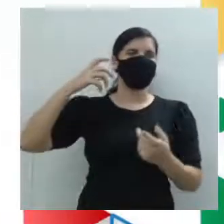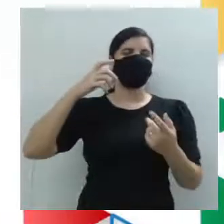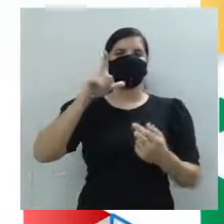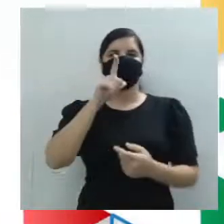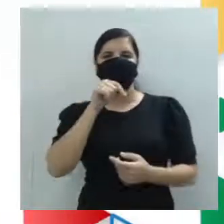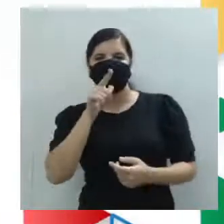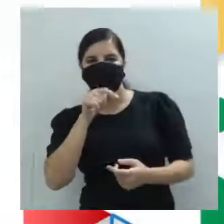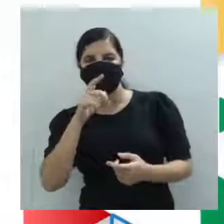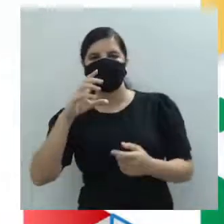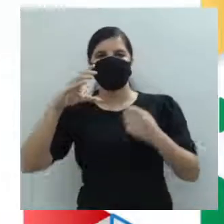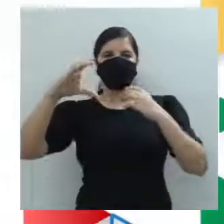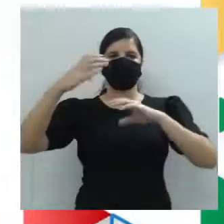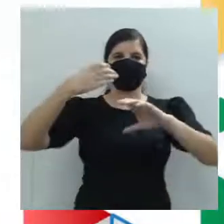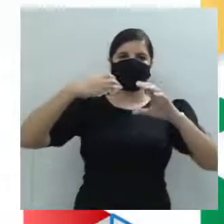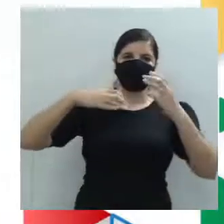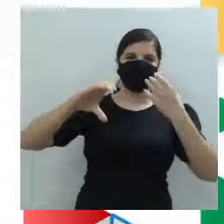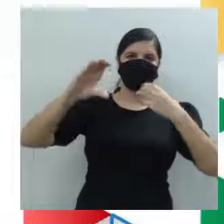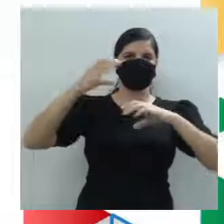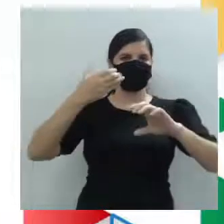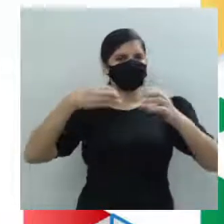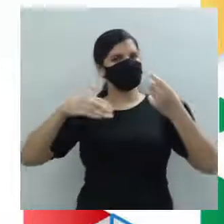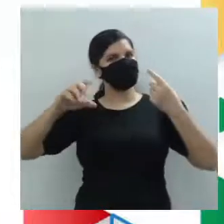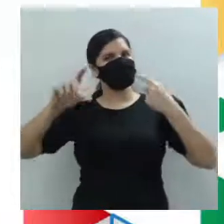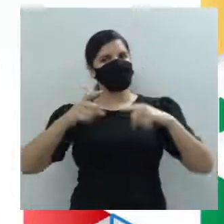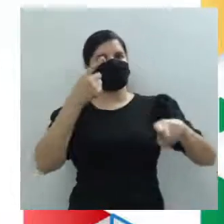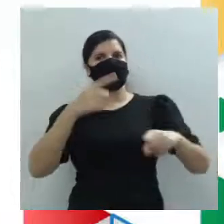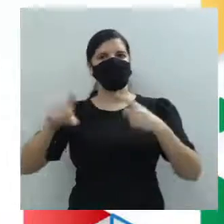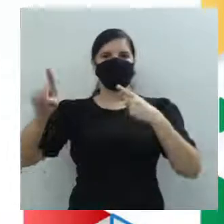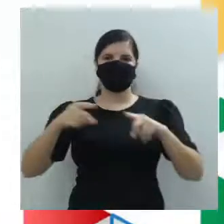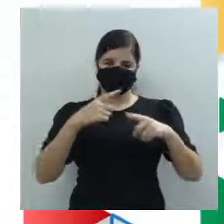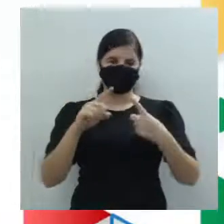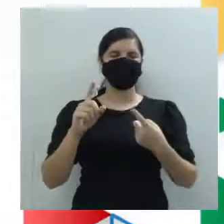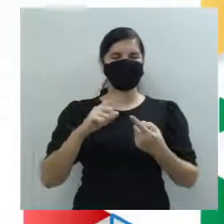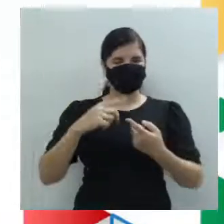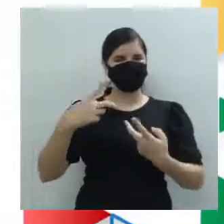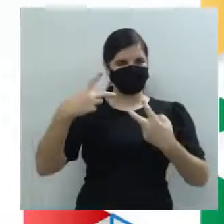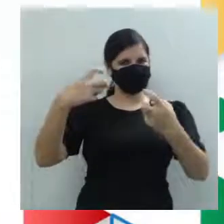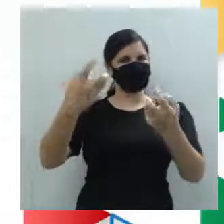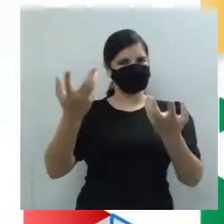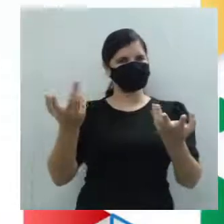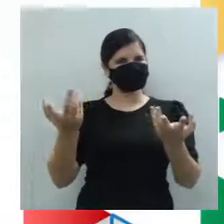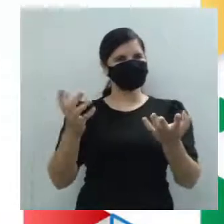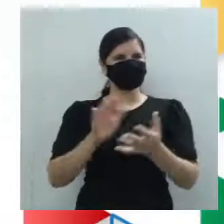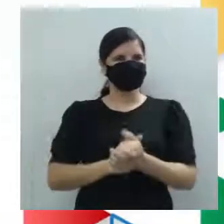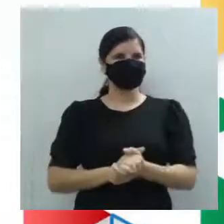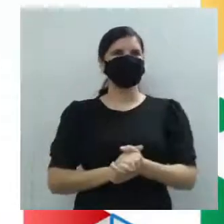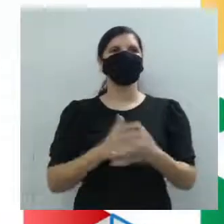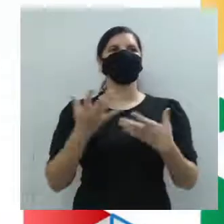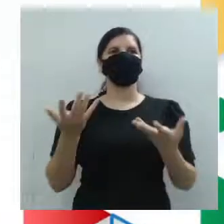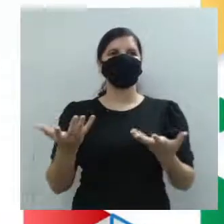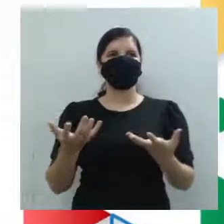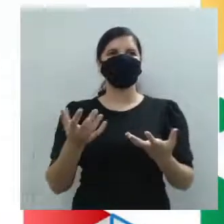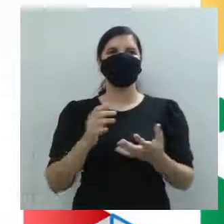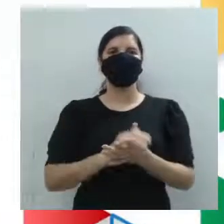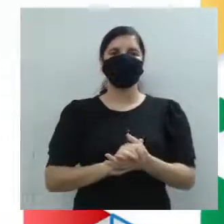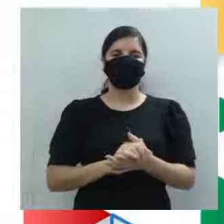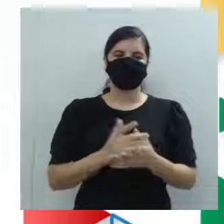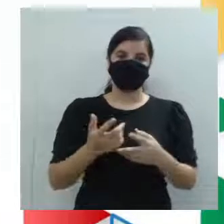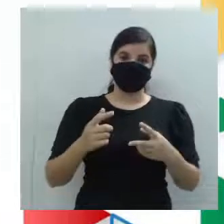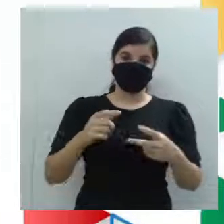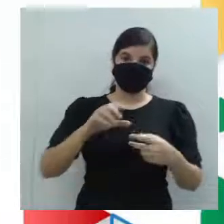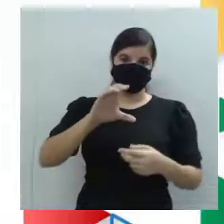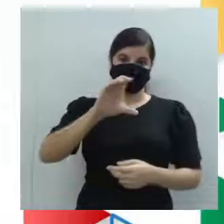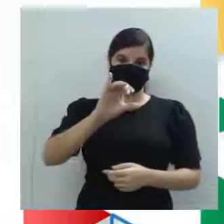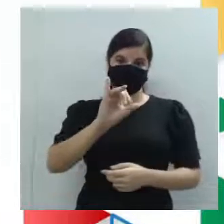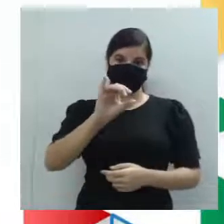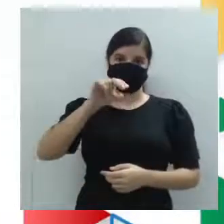música, entre outros elementos, podem completar uma mensagem. Então lembrem-se disso. Então vejam só, elementos